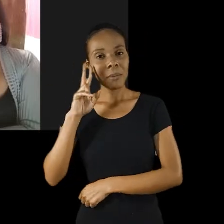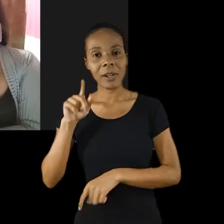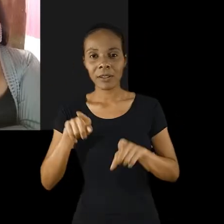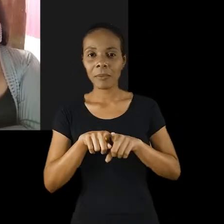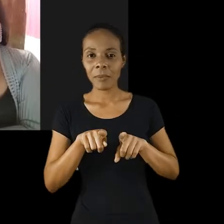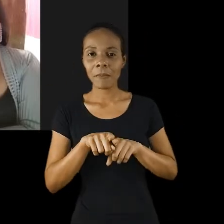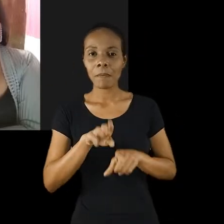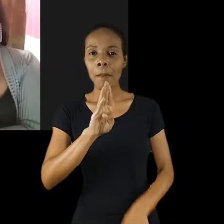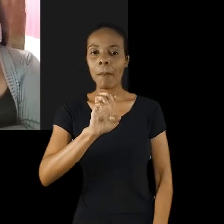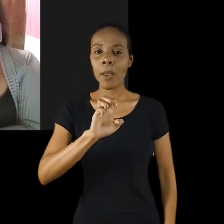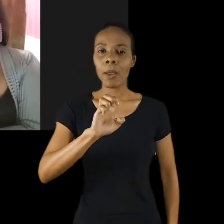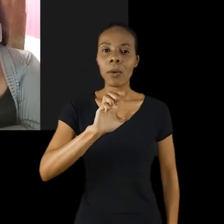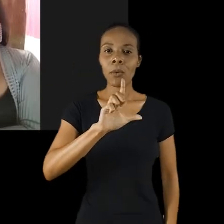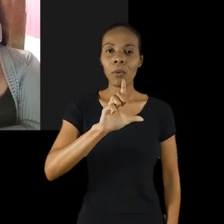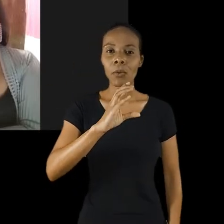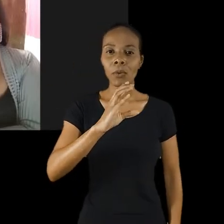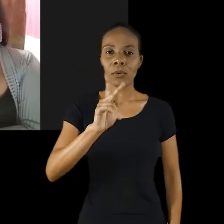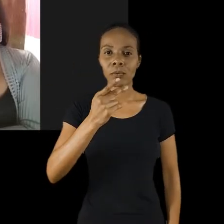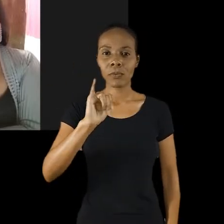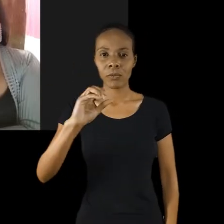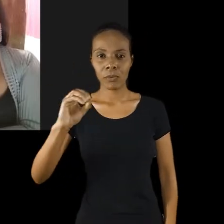que no final